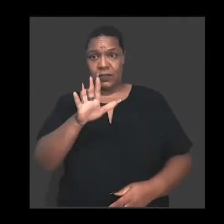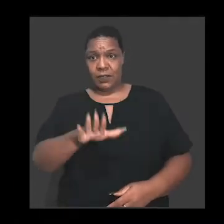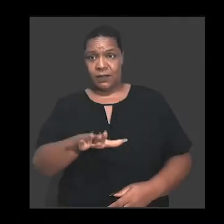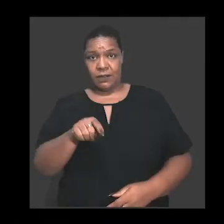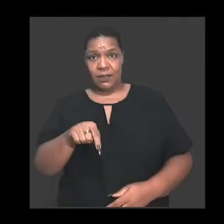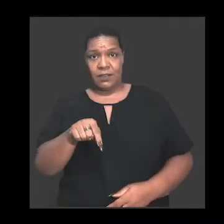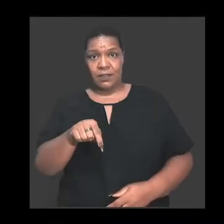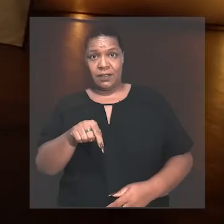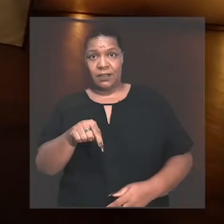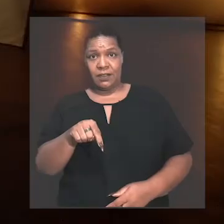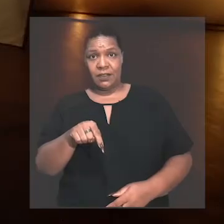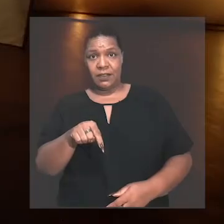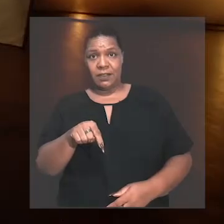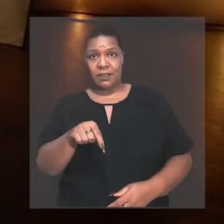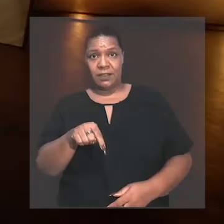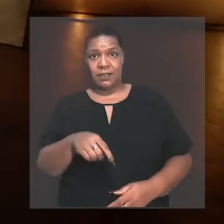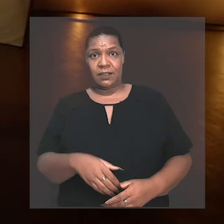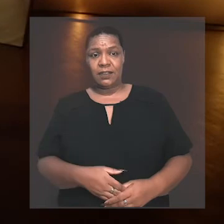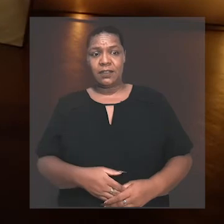Você quer ficar aqui?